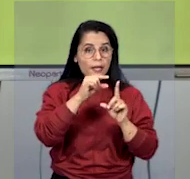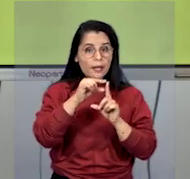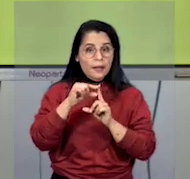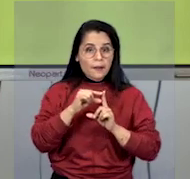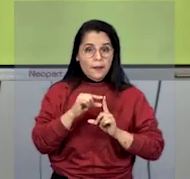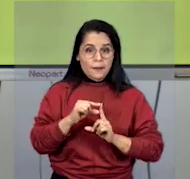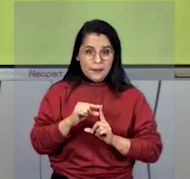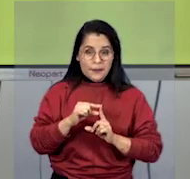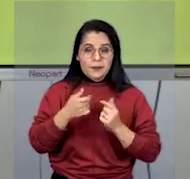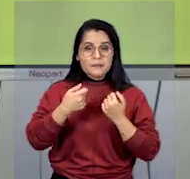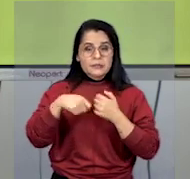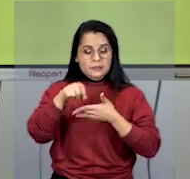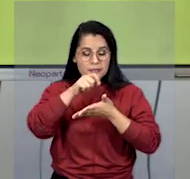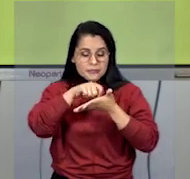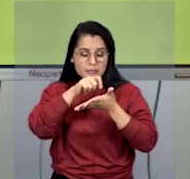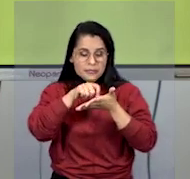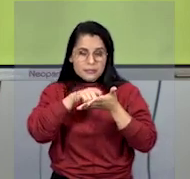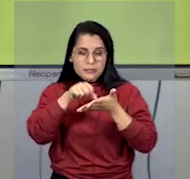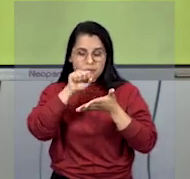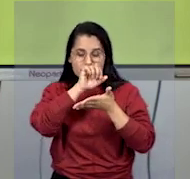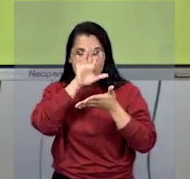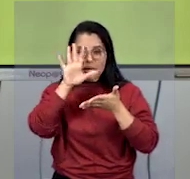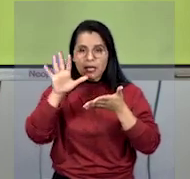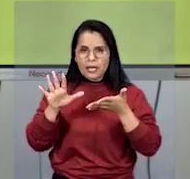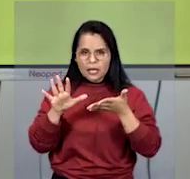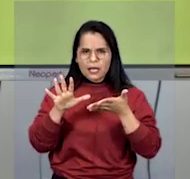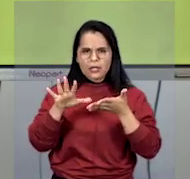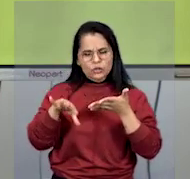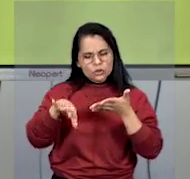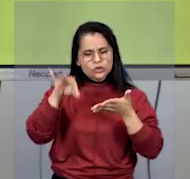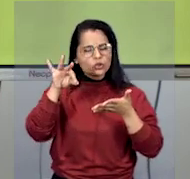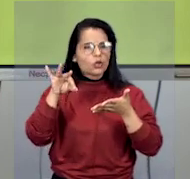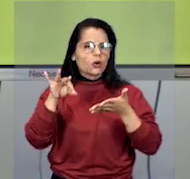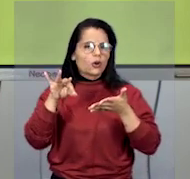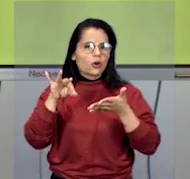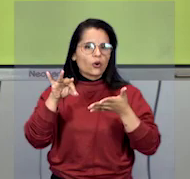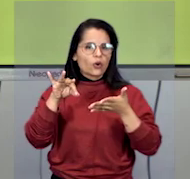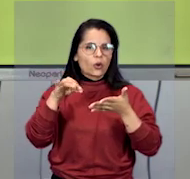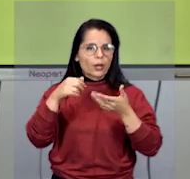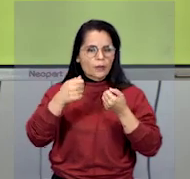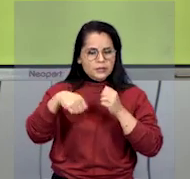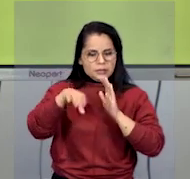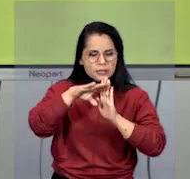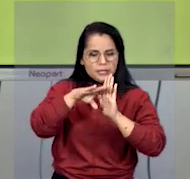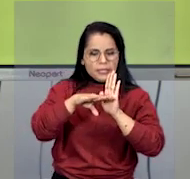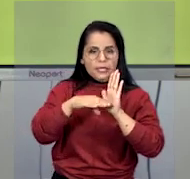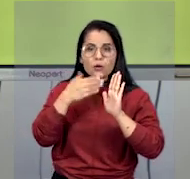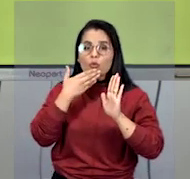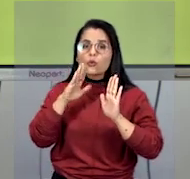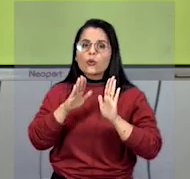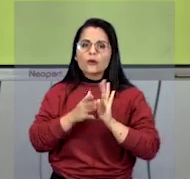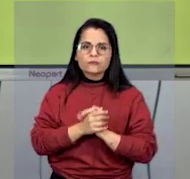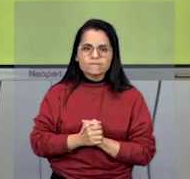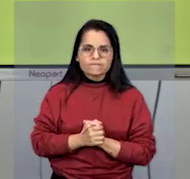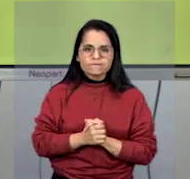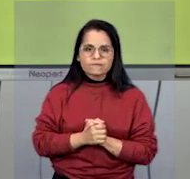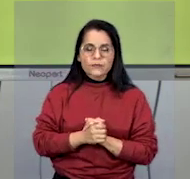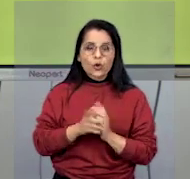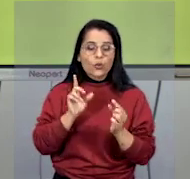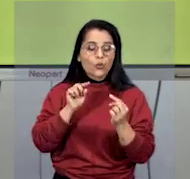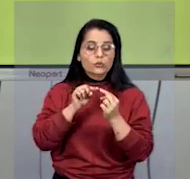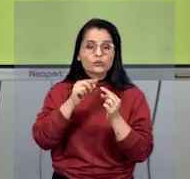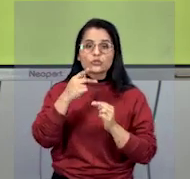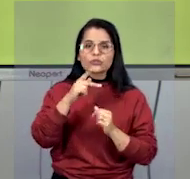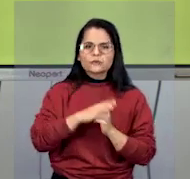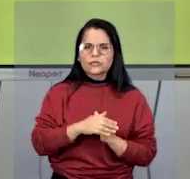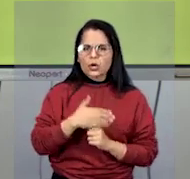Elas têm que ser escritas com clareza e com escolha. Tem que ter o critério. Qual que é o critério? A sua intenção. Qual